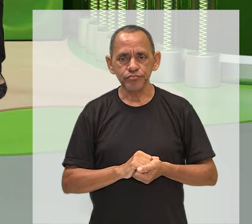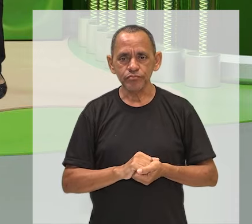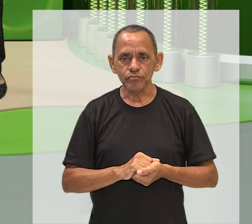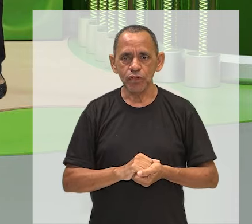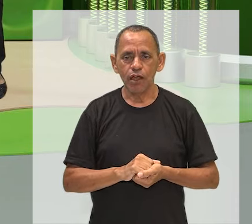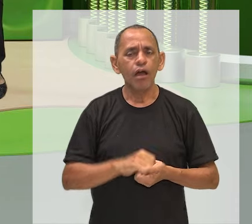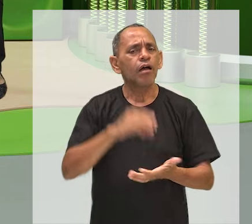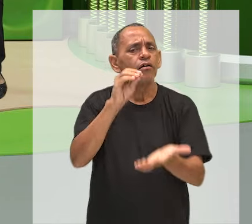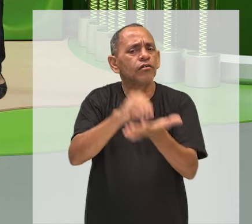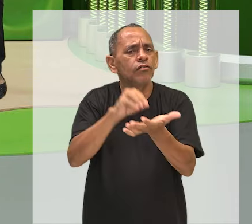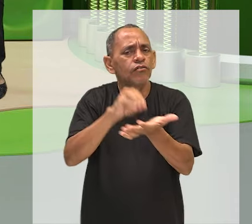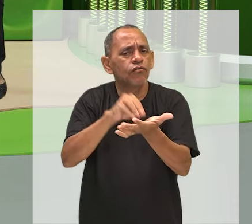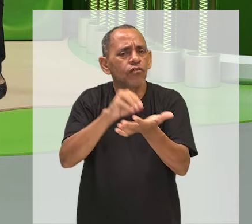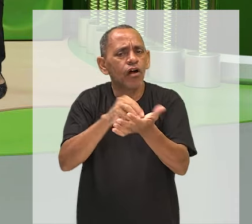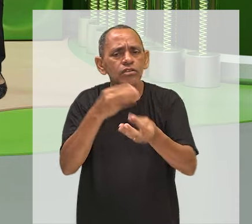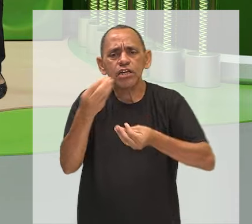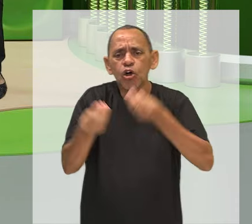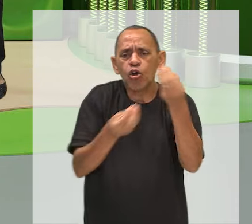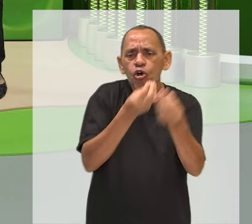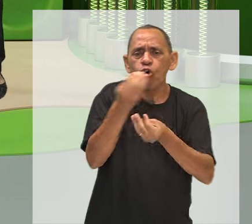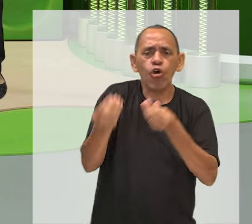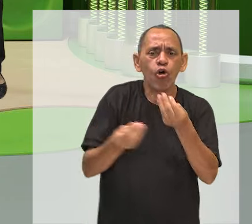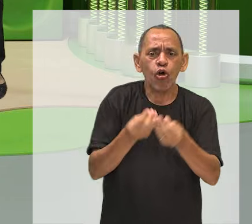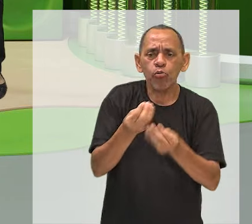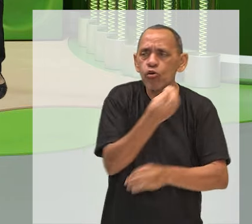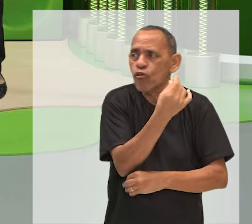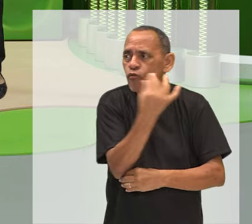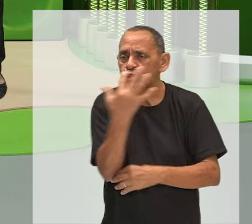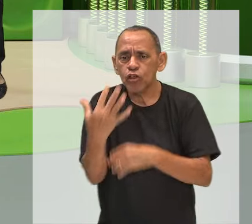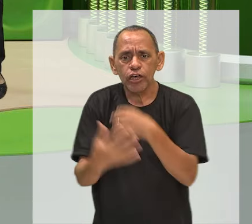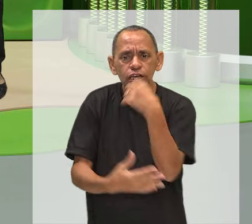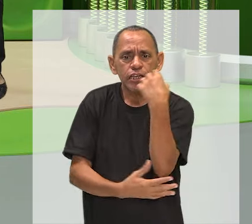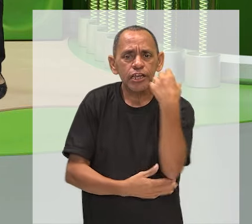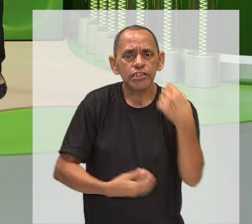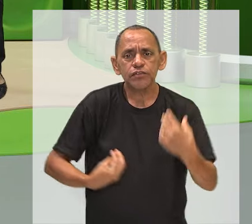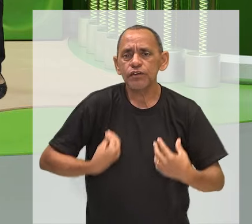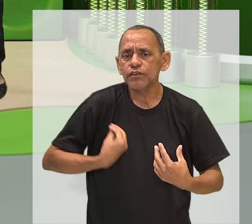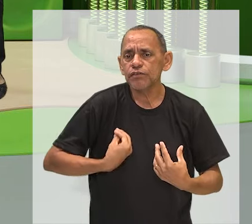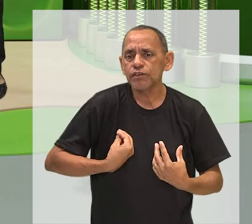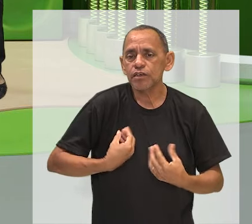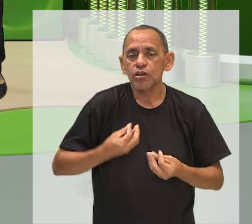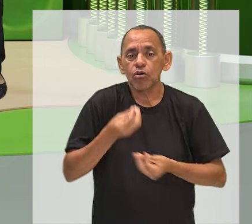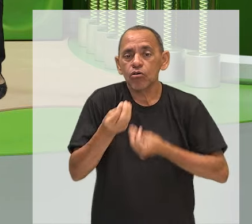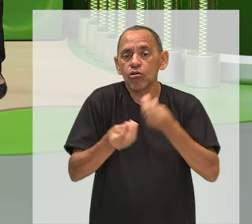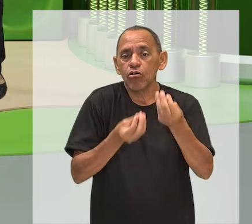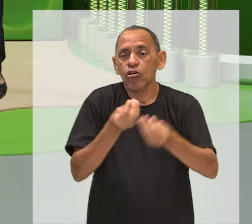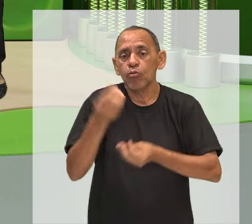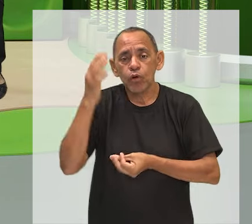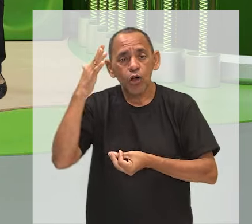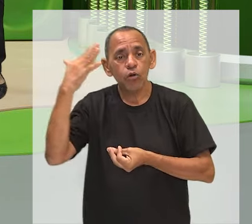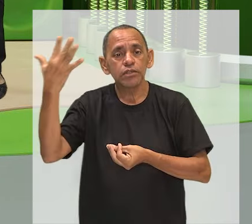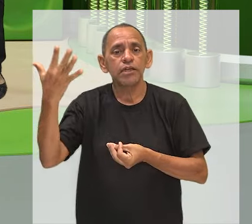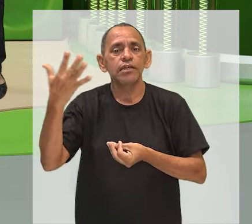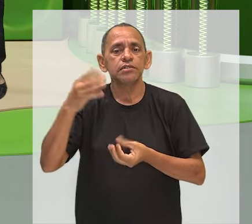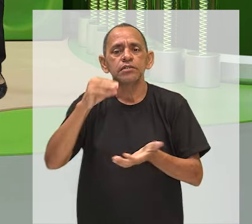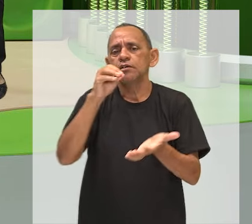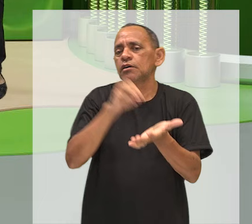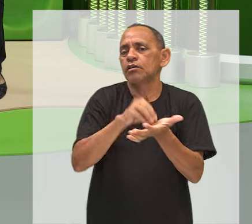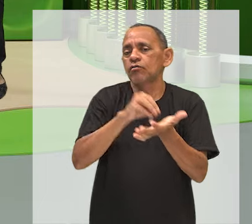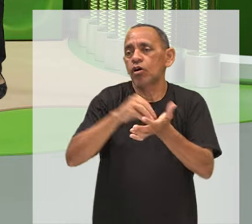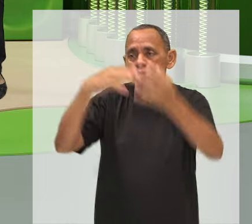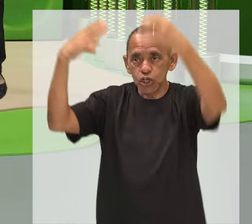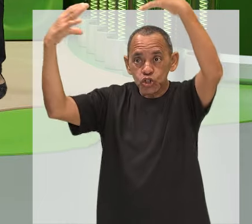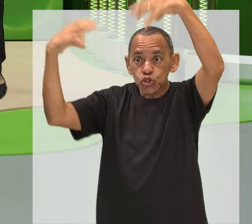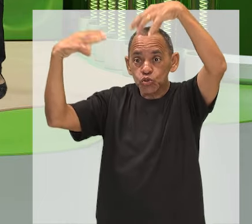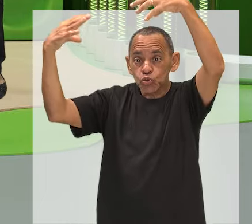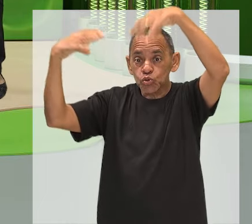porque essas plantas não vão estar mais, né, jogando umidade para a atmosfera, consequentemente vai faltar ali